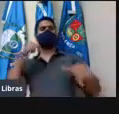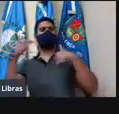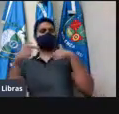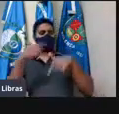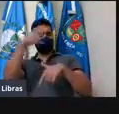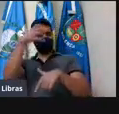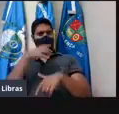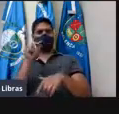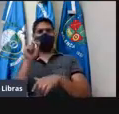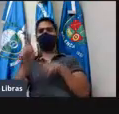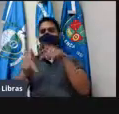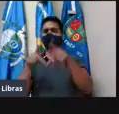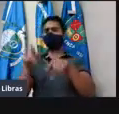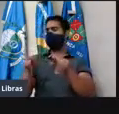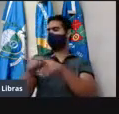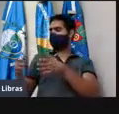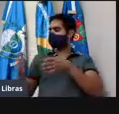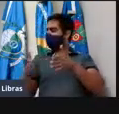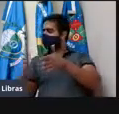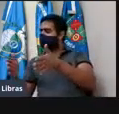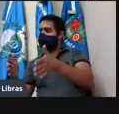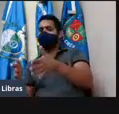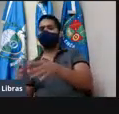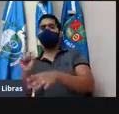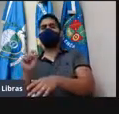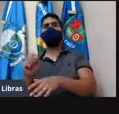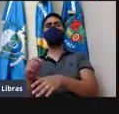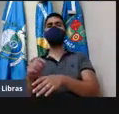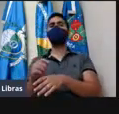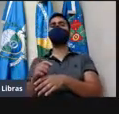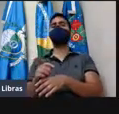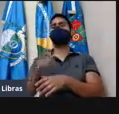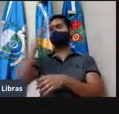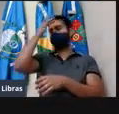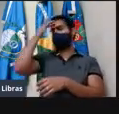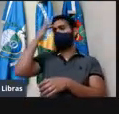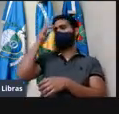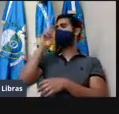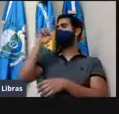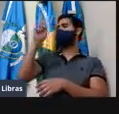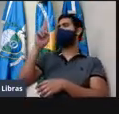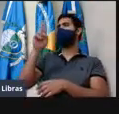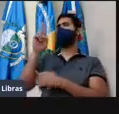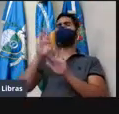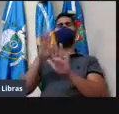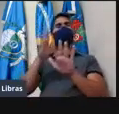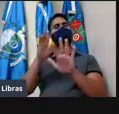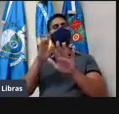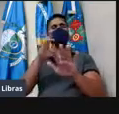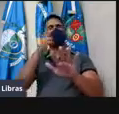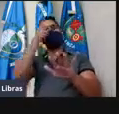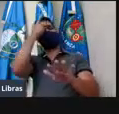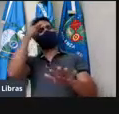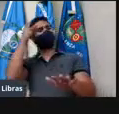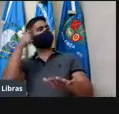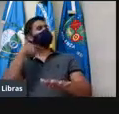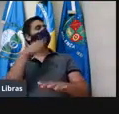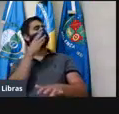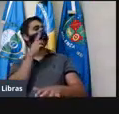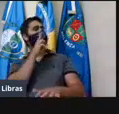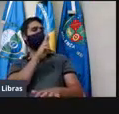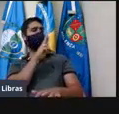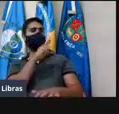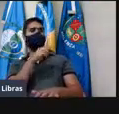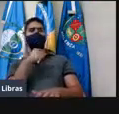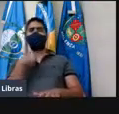dinheiro público e uma condução, do ponto de vista da gestão, eficaz. Mas as pessoas estão indo no bar. Eu